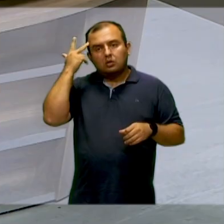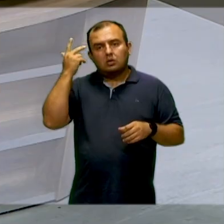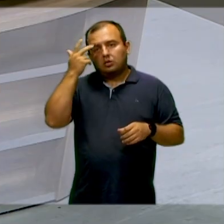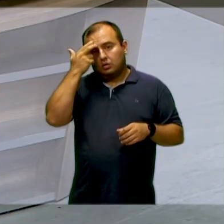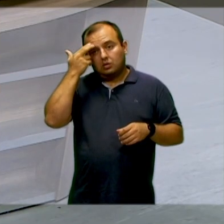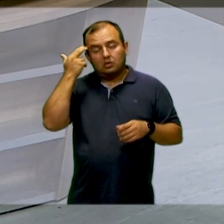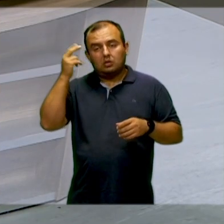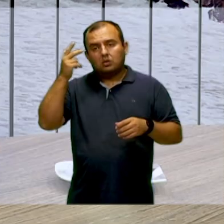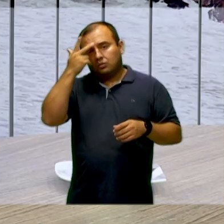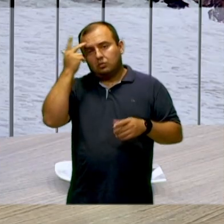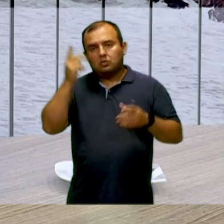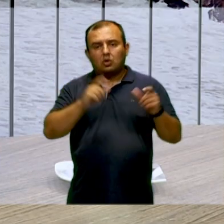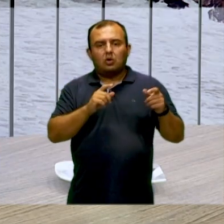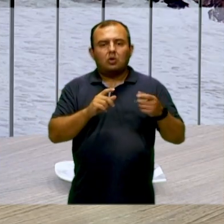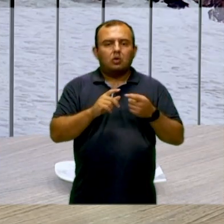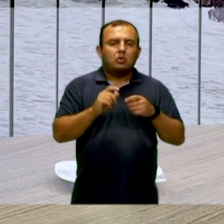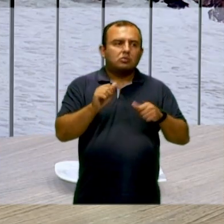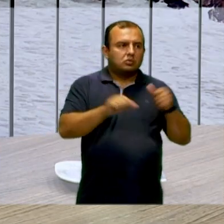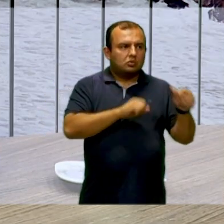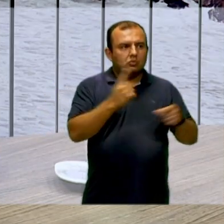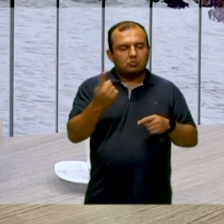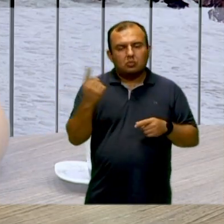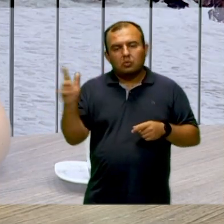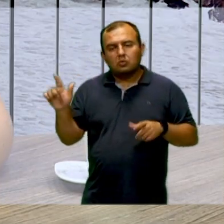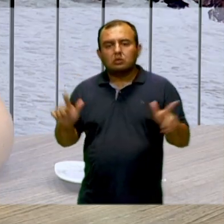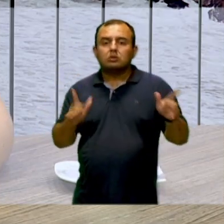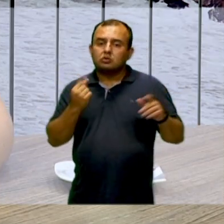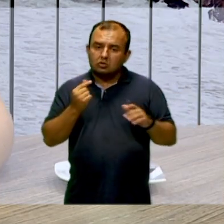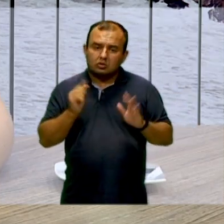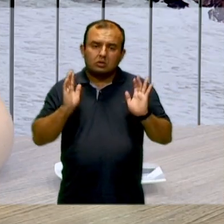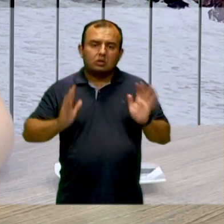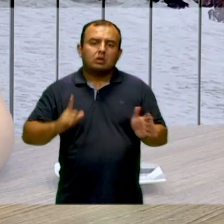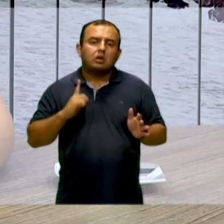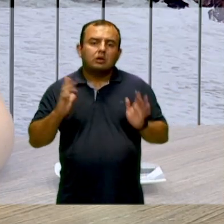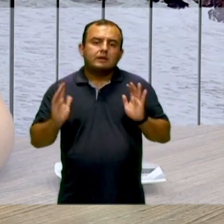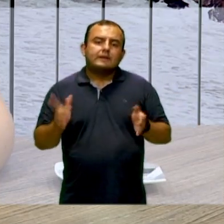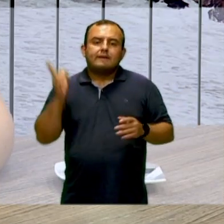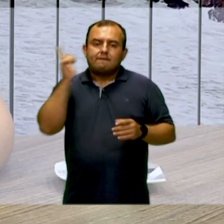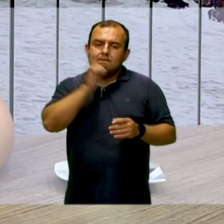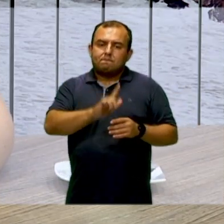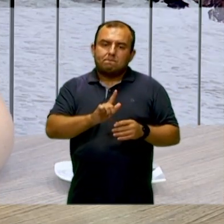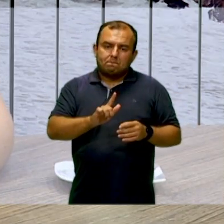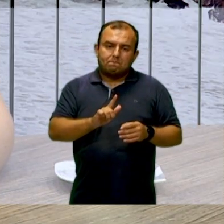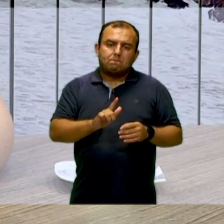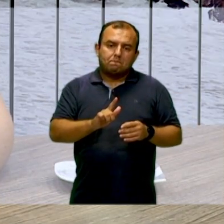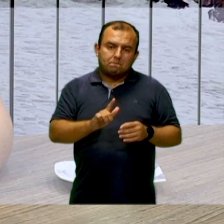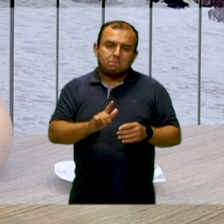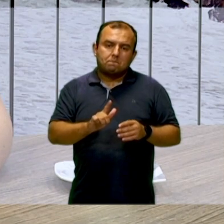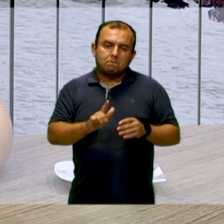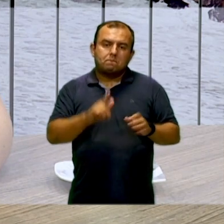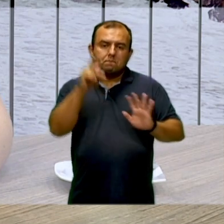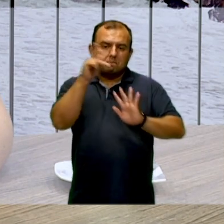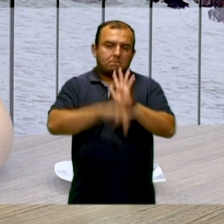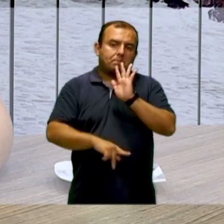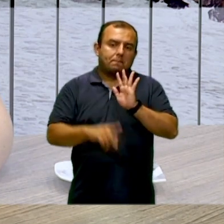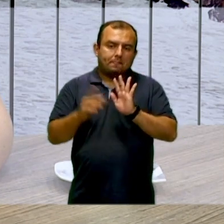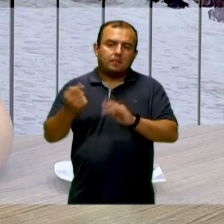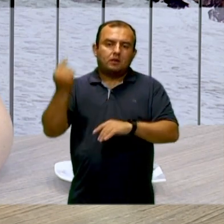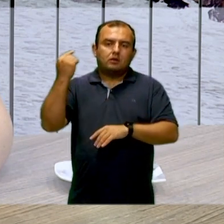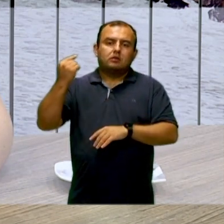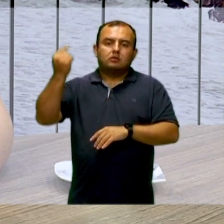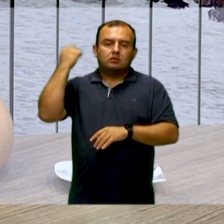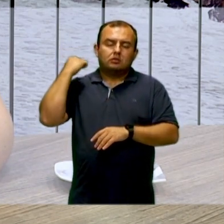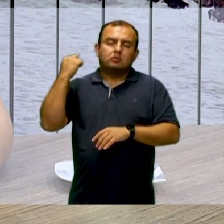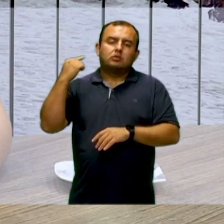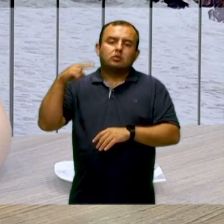foi arrumar uma feito, né? poltrona ou outra. Não é arrumar uma poltrona ou outra, o dinheiro já está lá. Eles conseguiram o dinheiro de acordo com o projeto, isso já foi lá na época do